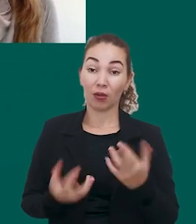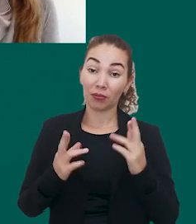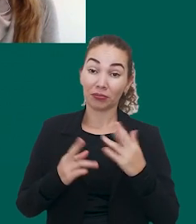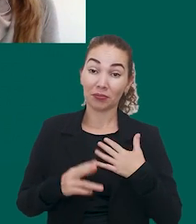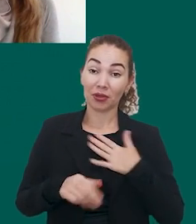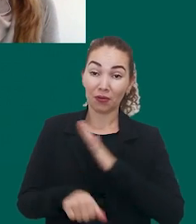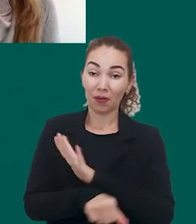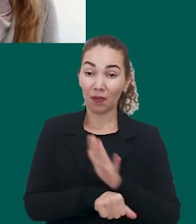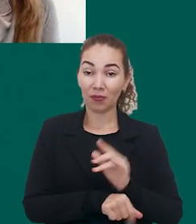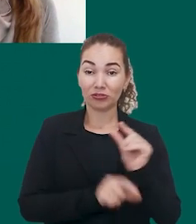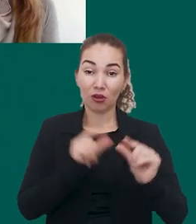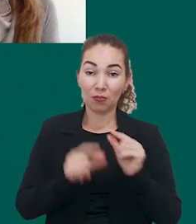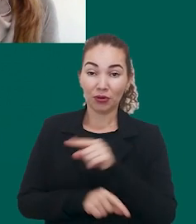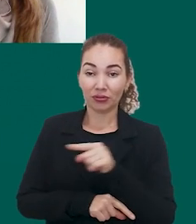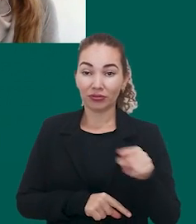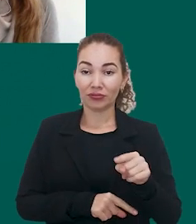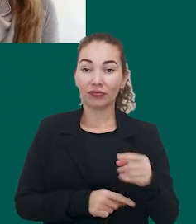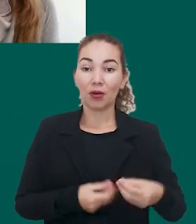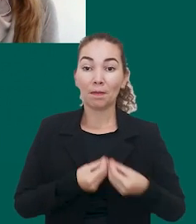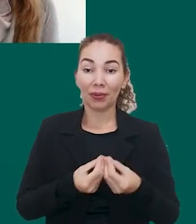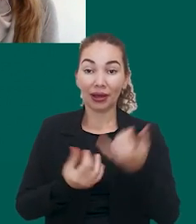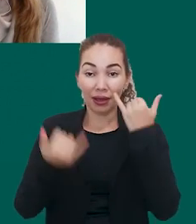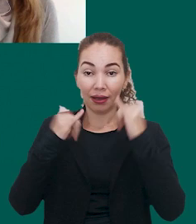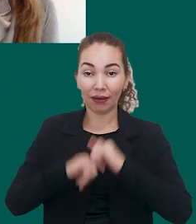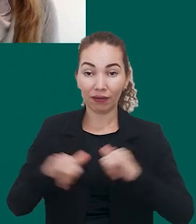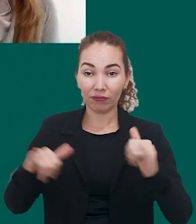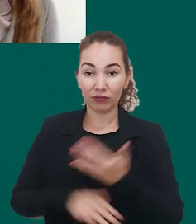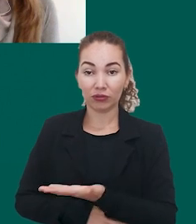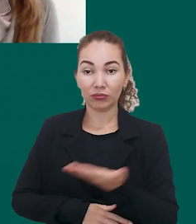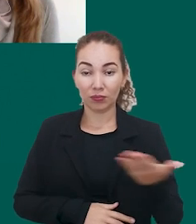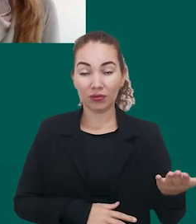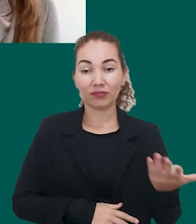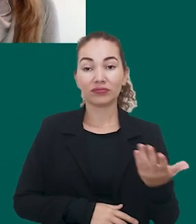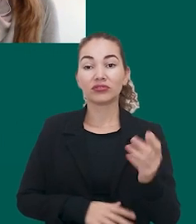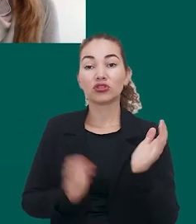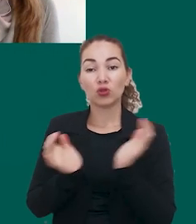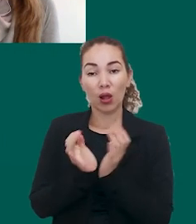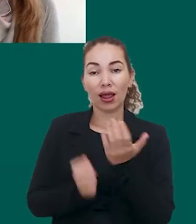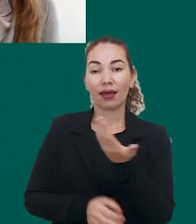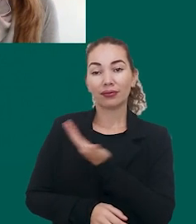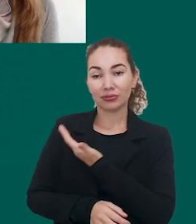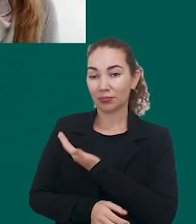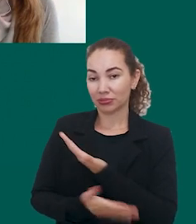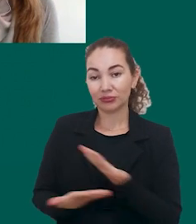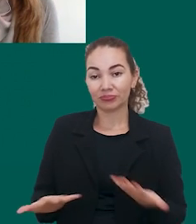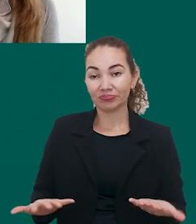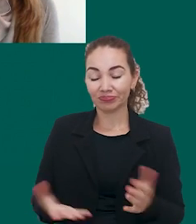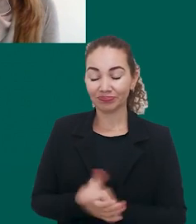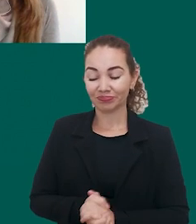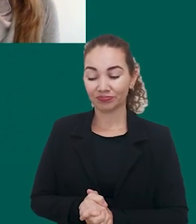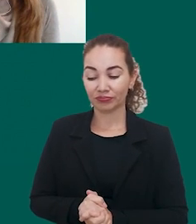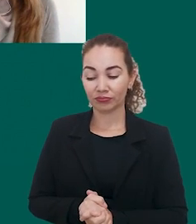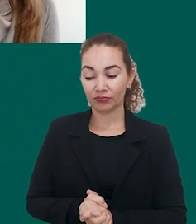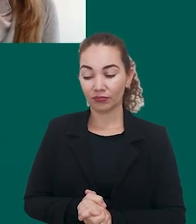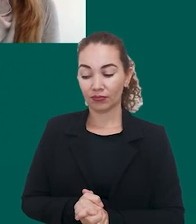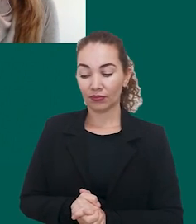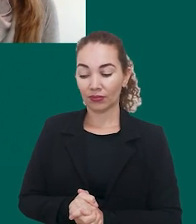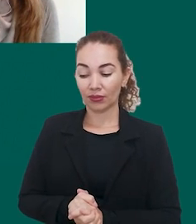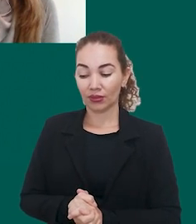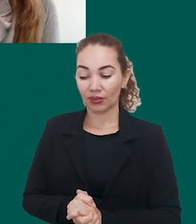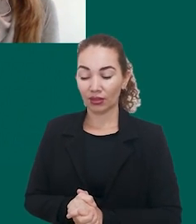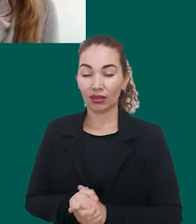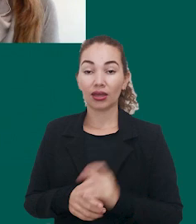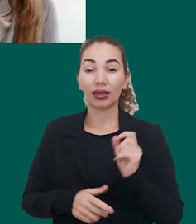para vocês poderem repassar isso aí para os seus amigos, colegas e tudo mais. E que tudo isso